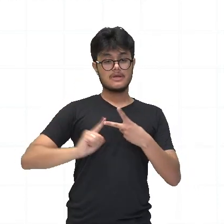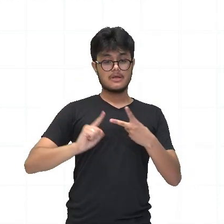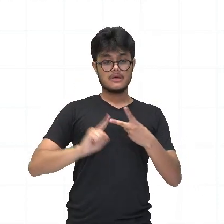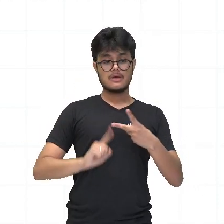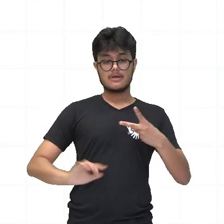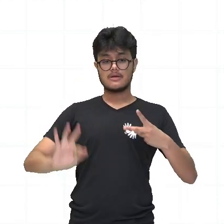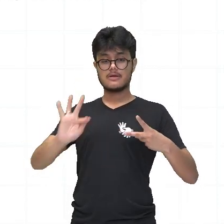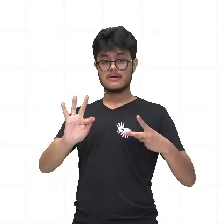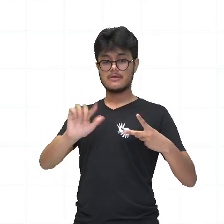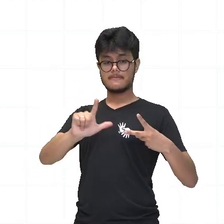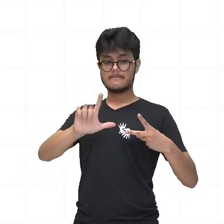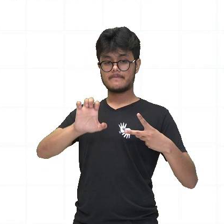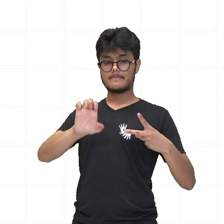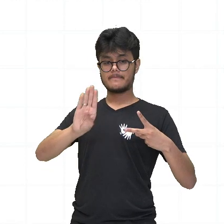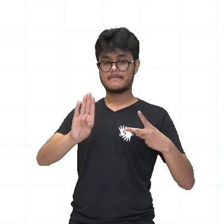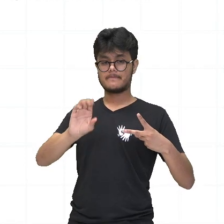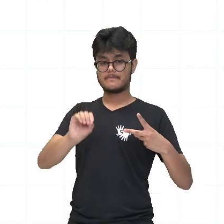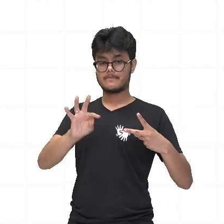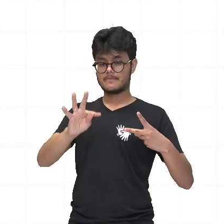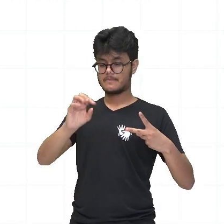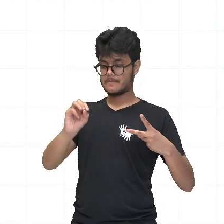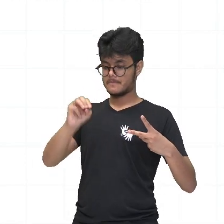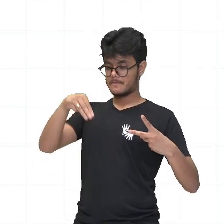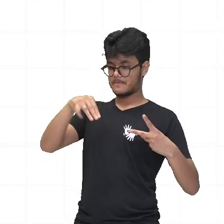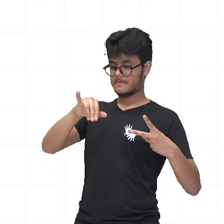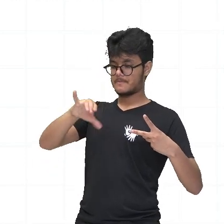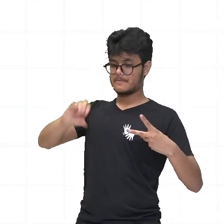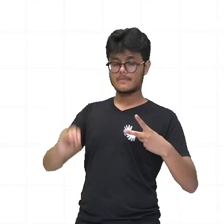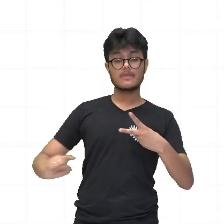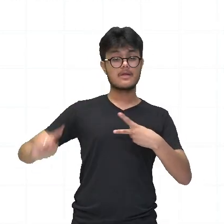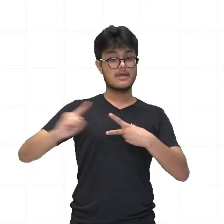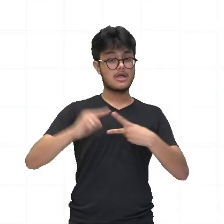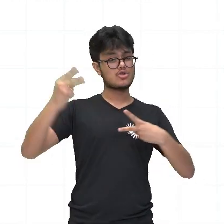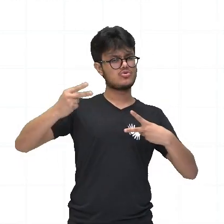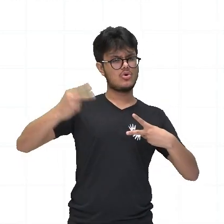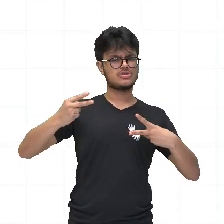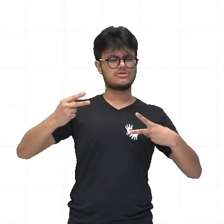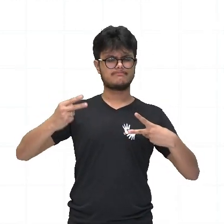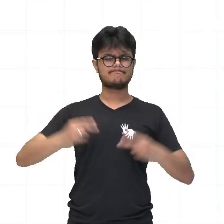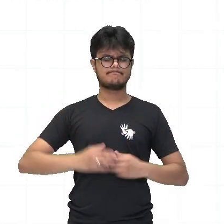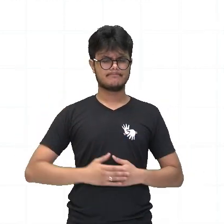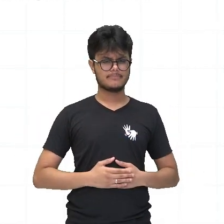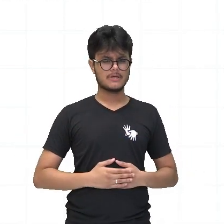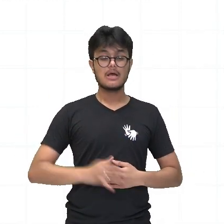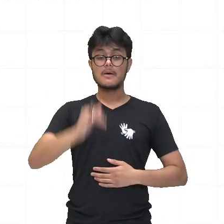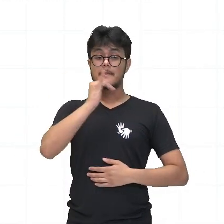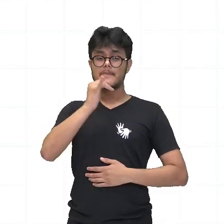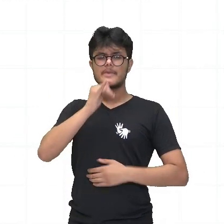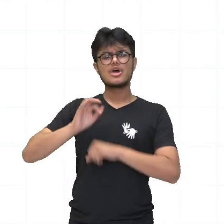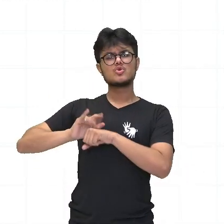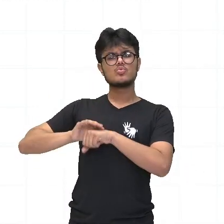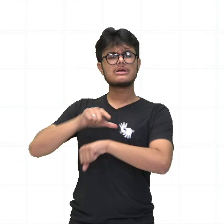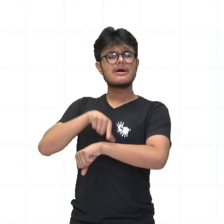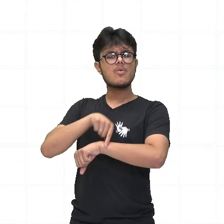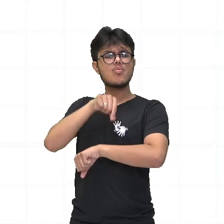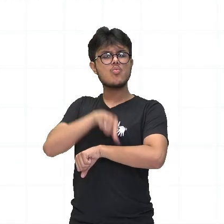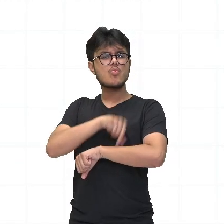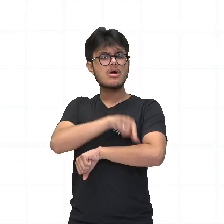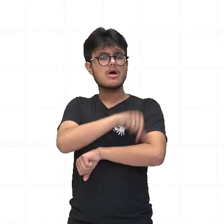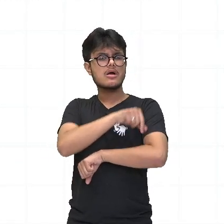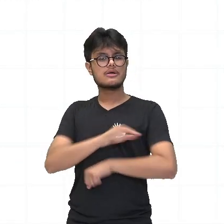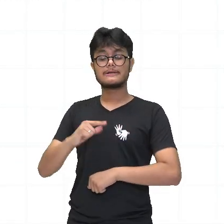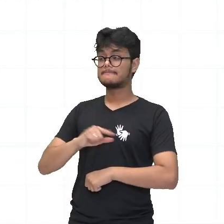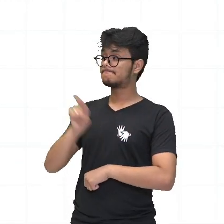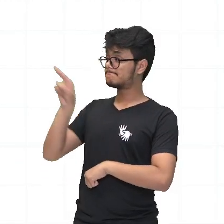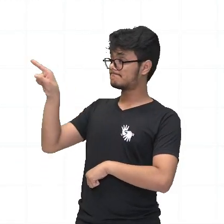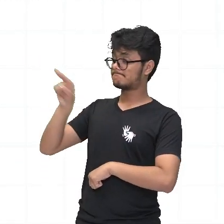e a visceral. Vamos observar também as doenças relacionadas aos carrapatos, né? Então, a gente viu aí os